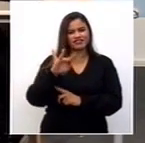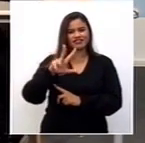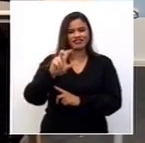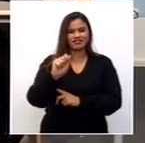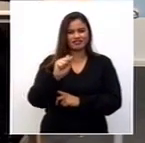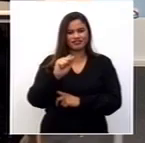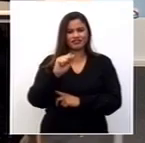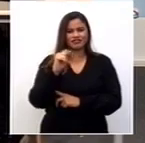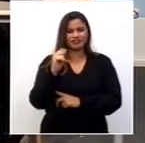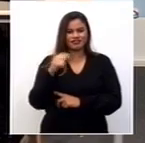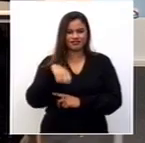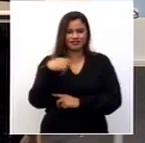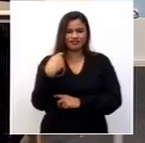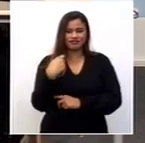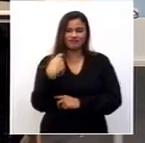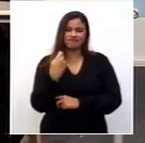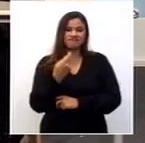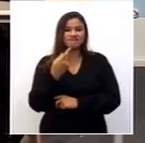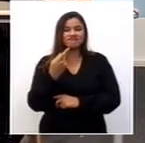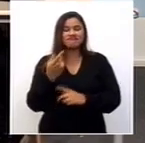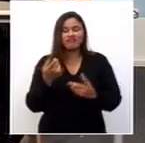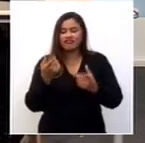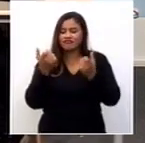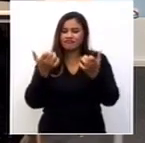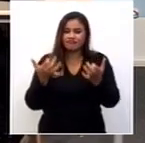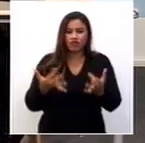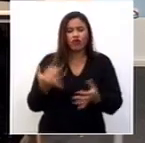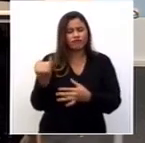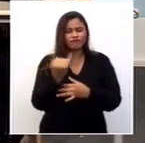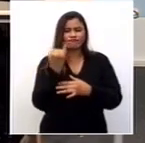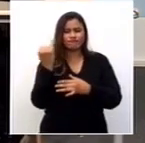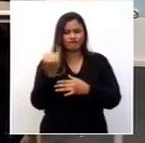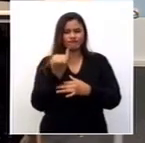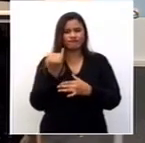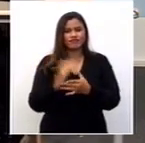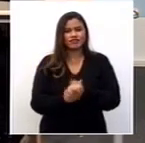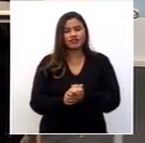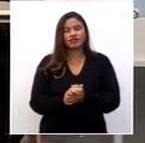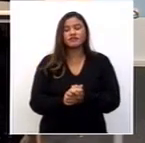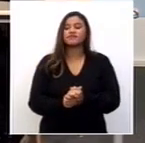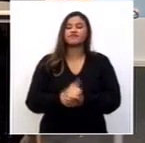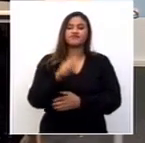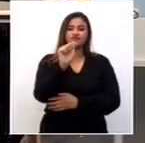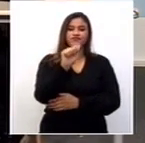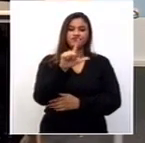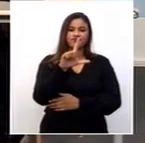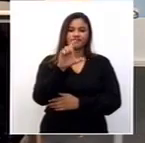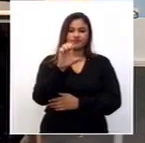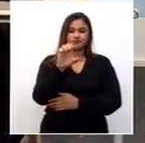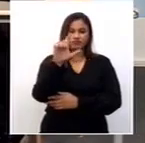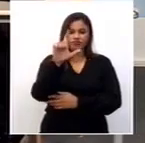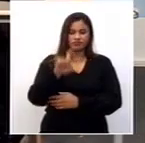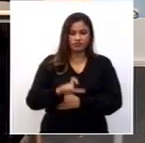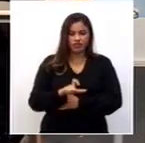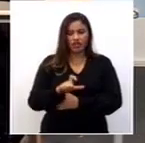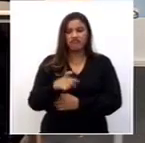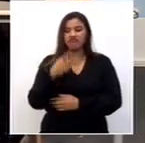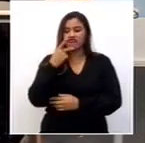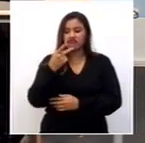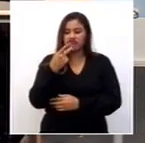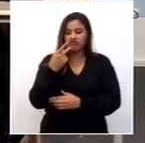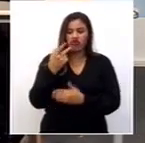A professora Alex falou de trabalhar as avaliações em paralelo com as habilidades